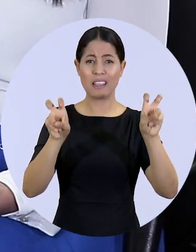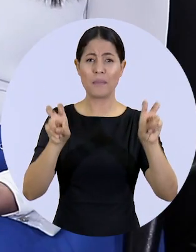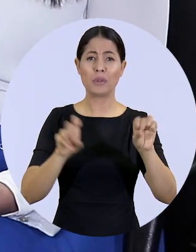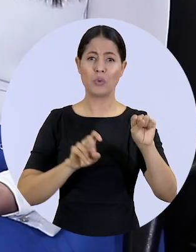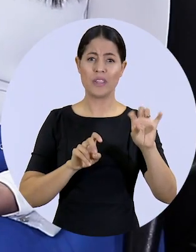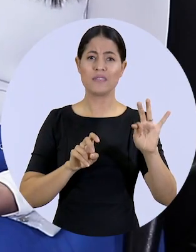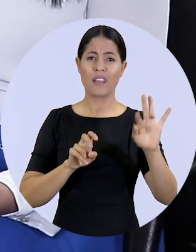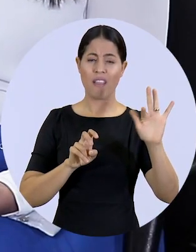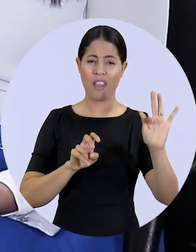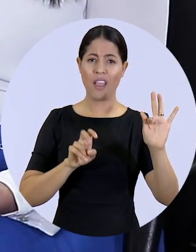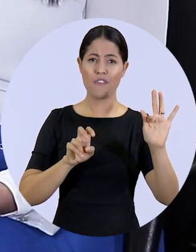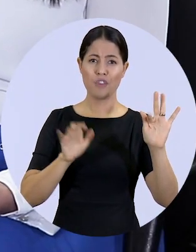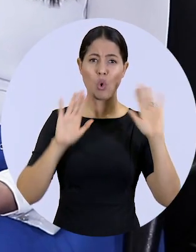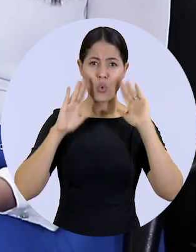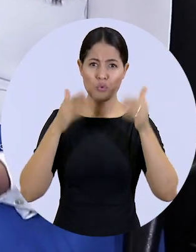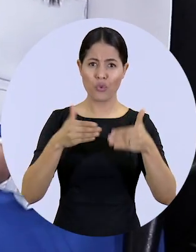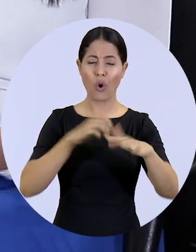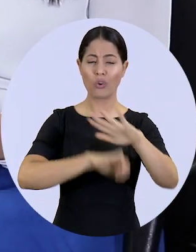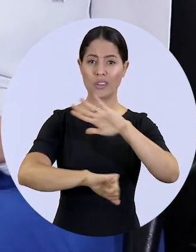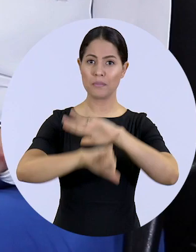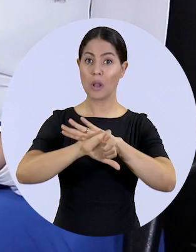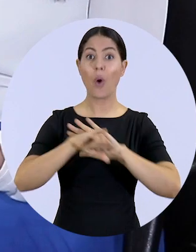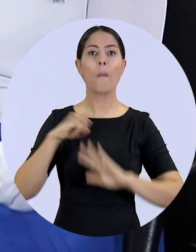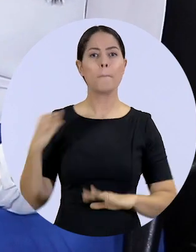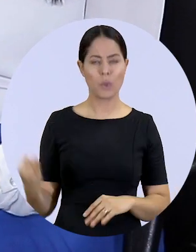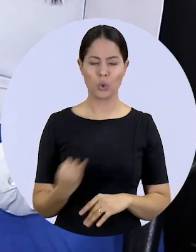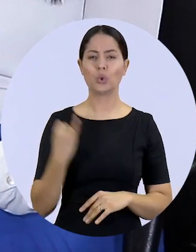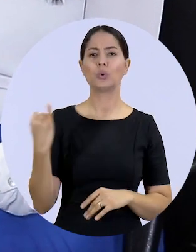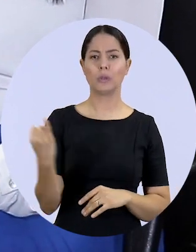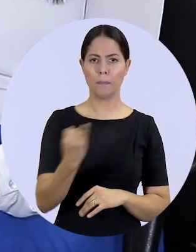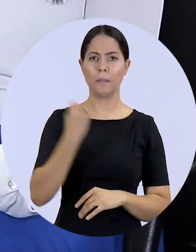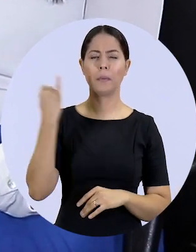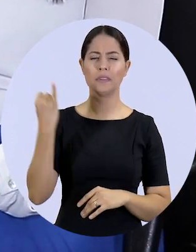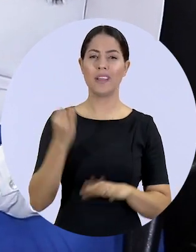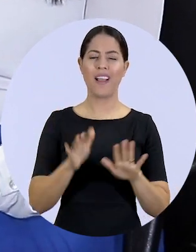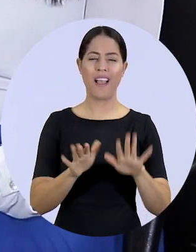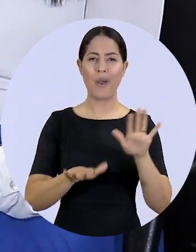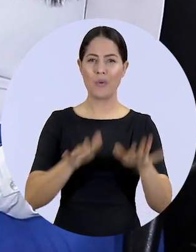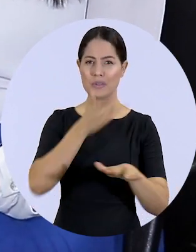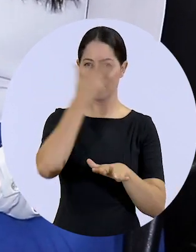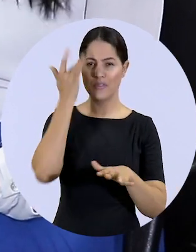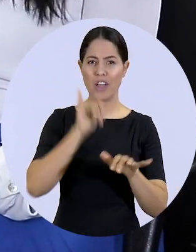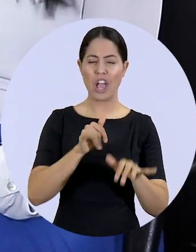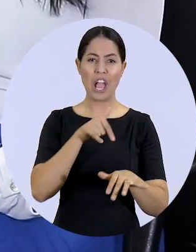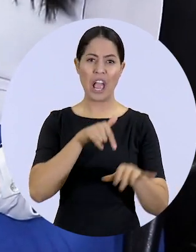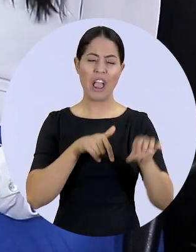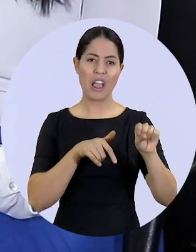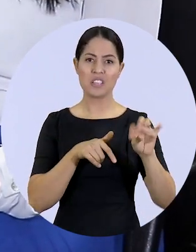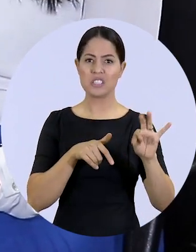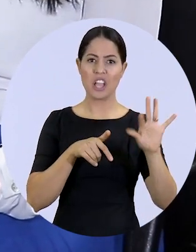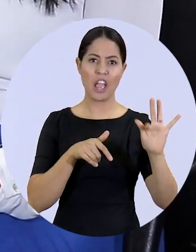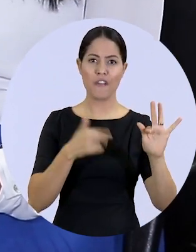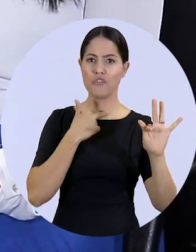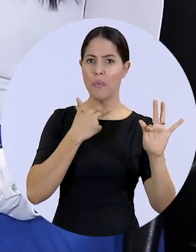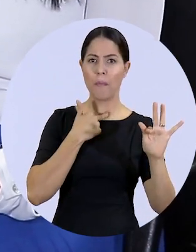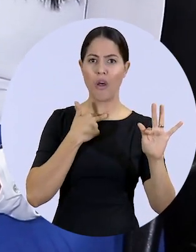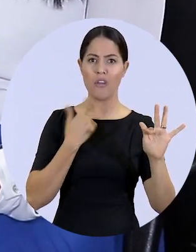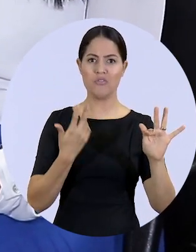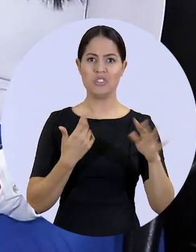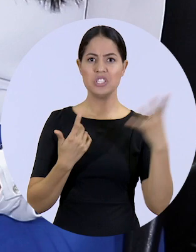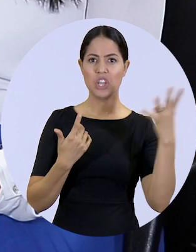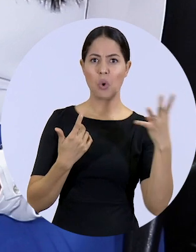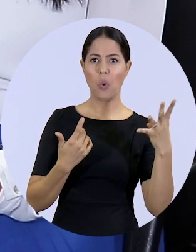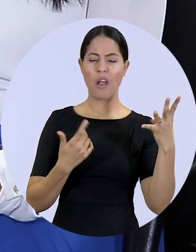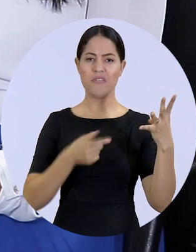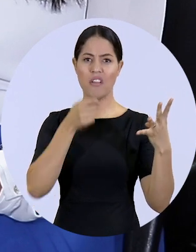a pauta criminal do Supremo é importantíssima. Aí muitos falam, o Supremo não deveria apreciar esse tipo de questão, o Supremo não deveria ser uma